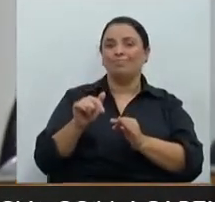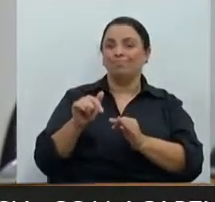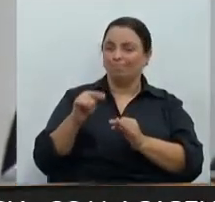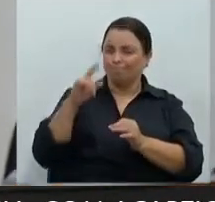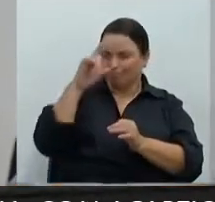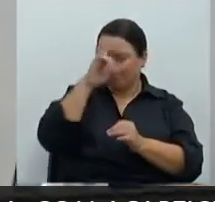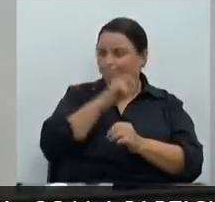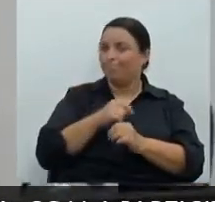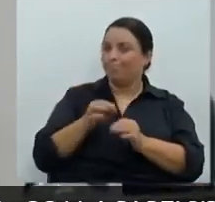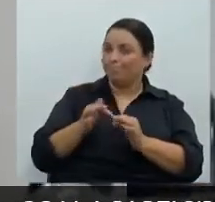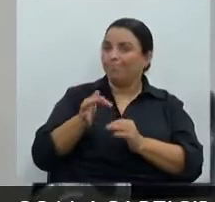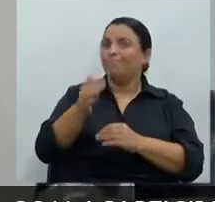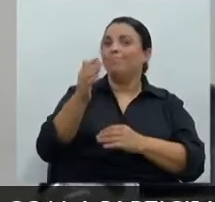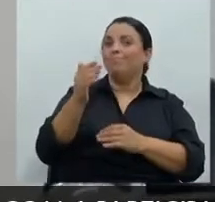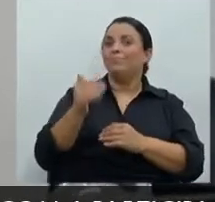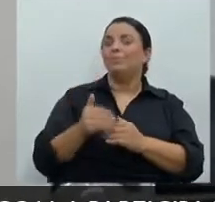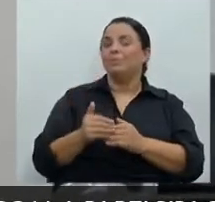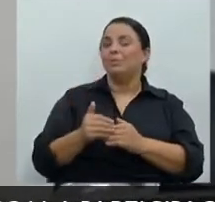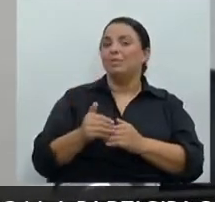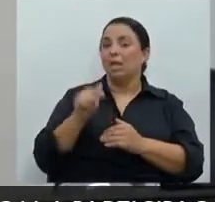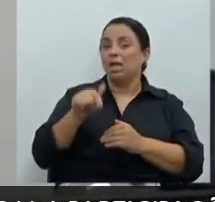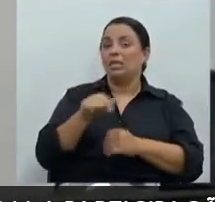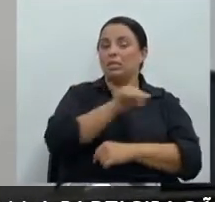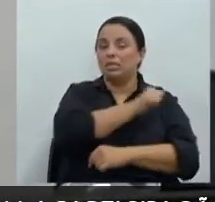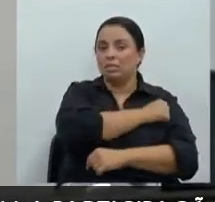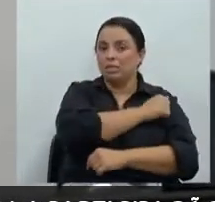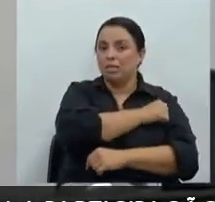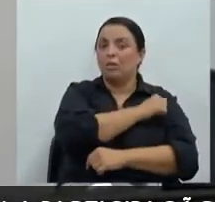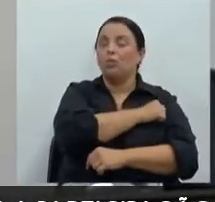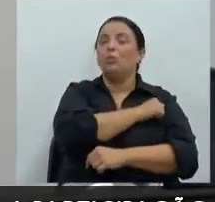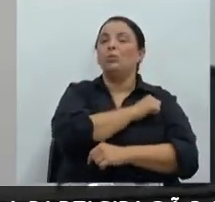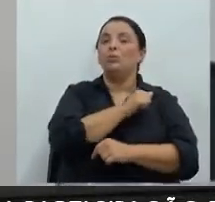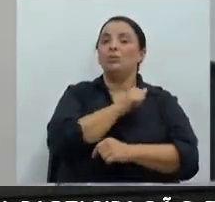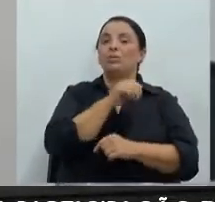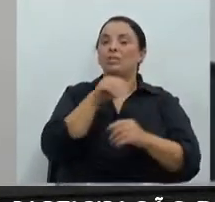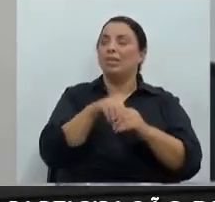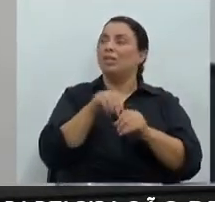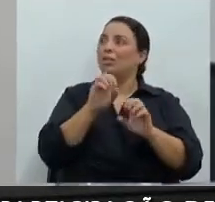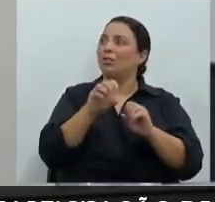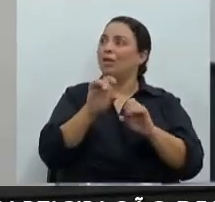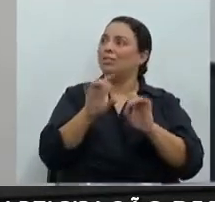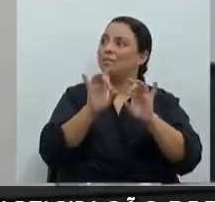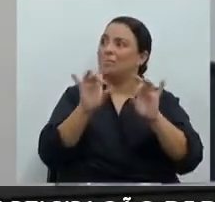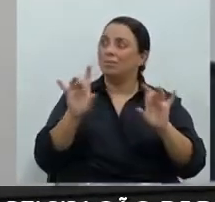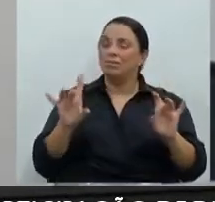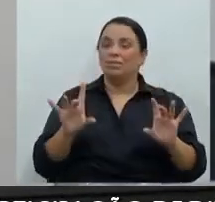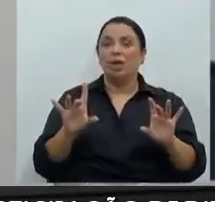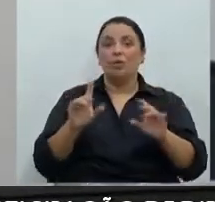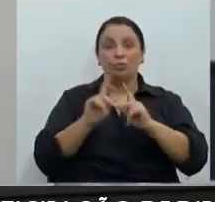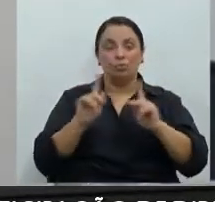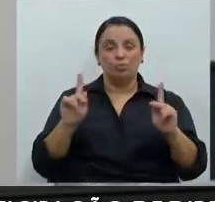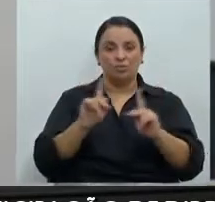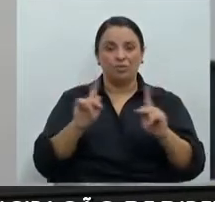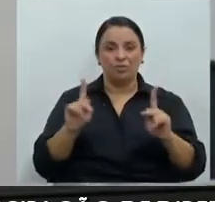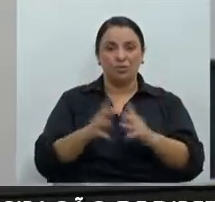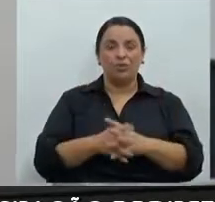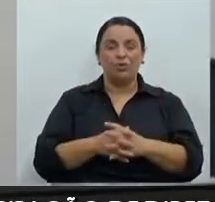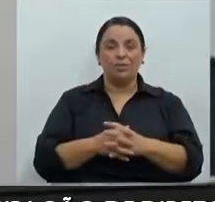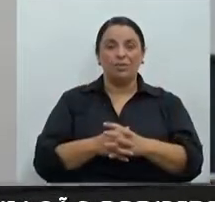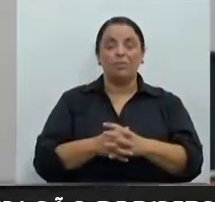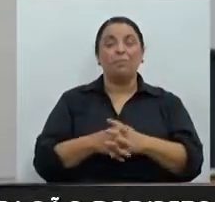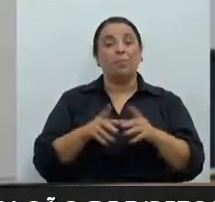os estudantes públicos da educação especial, com os professores. É, aqui, as escolas